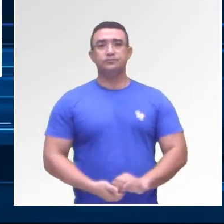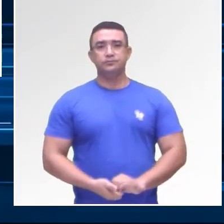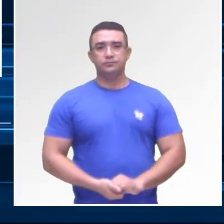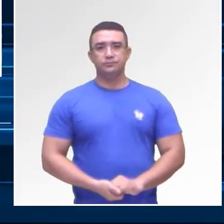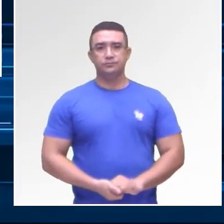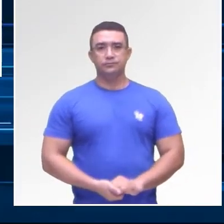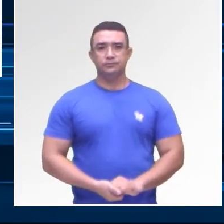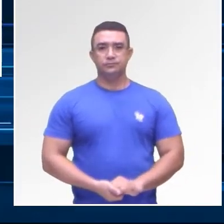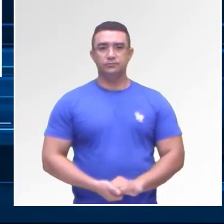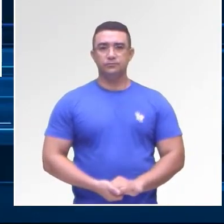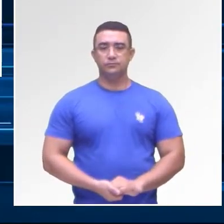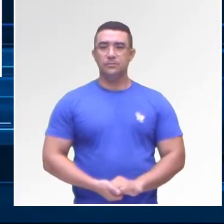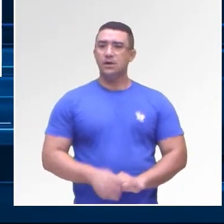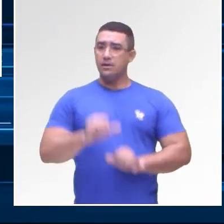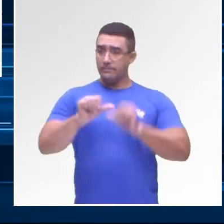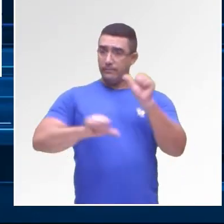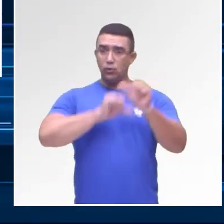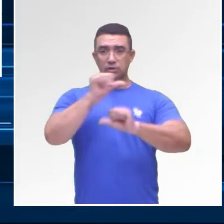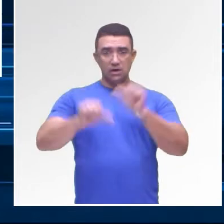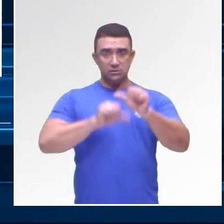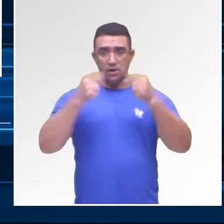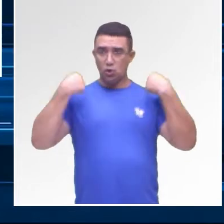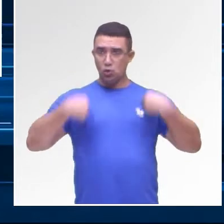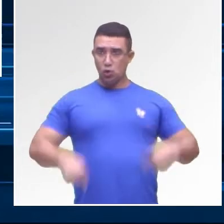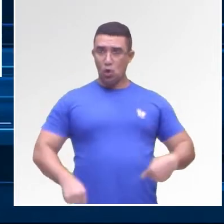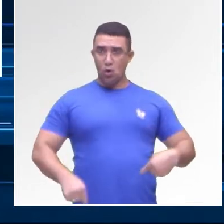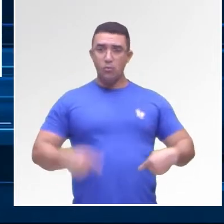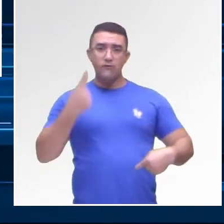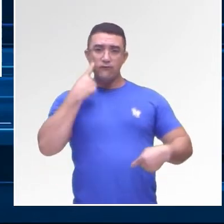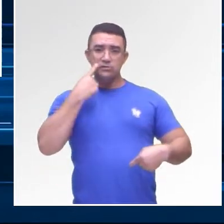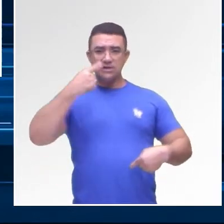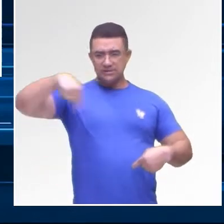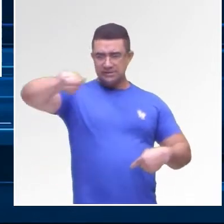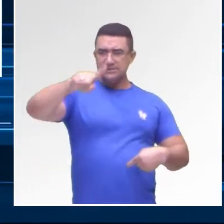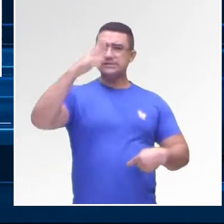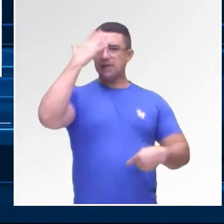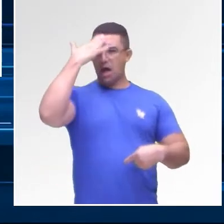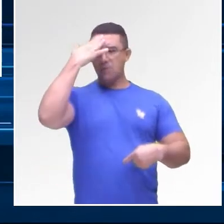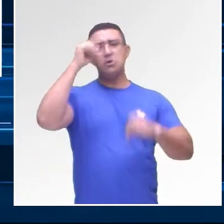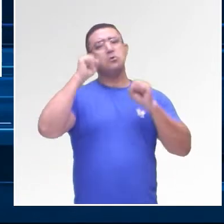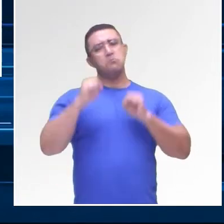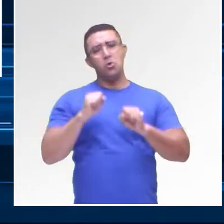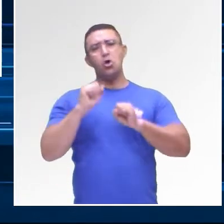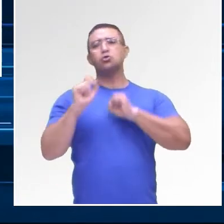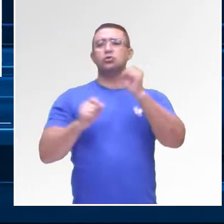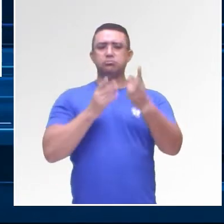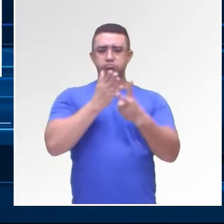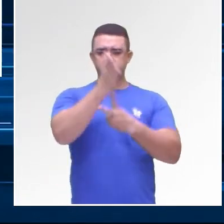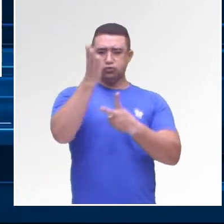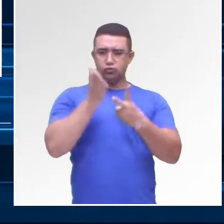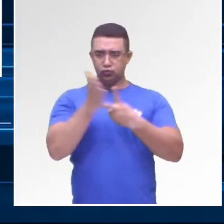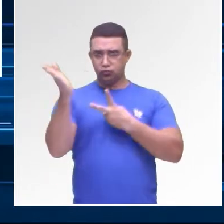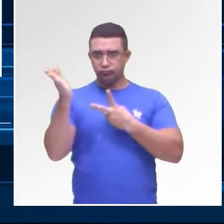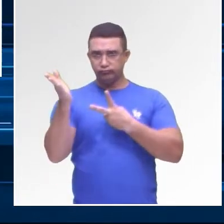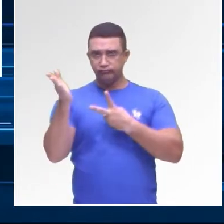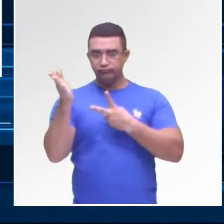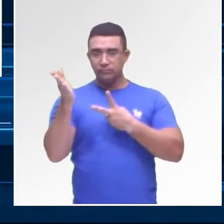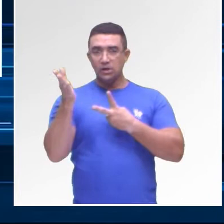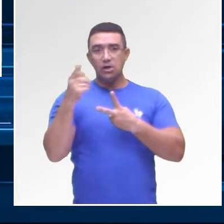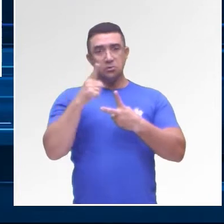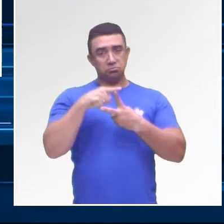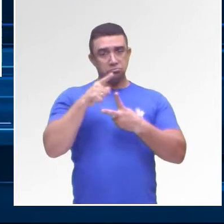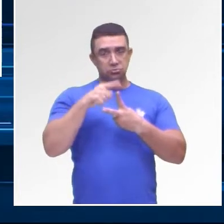Então, as mudanças no nosso corpo, como vocês já sabem, elas podem ocorrer de duas maneiras. Ou da